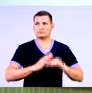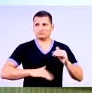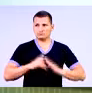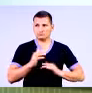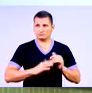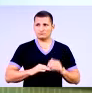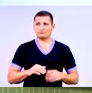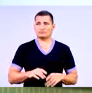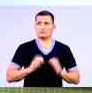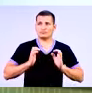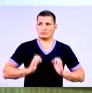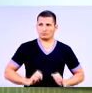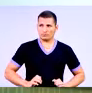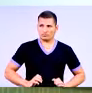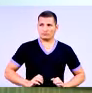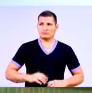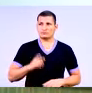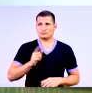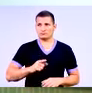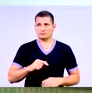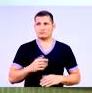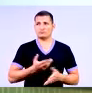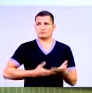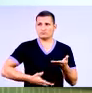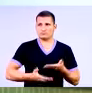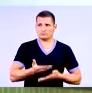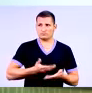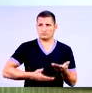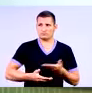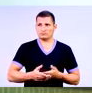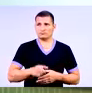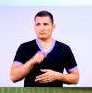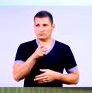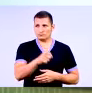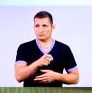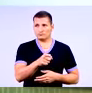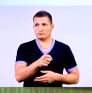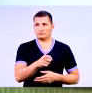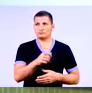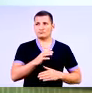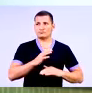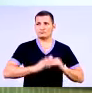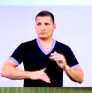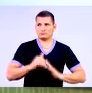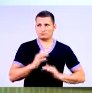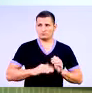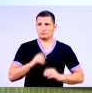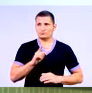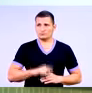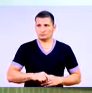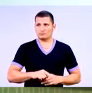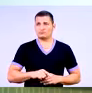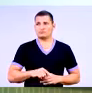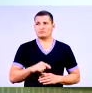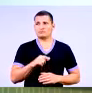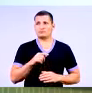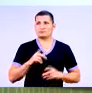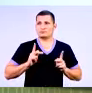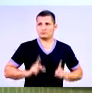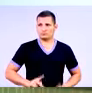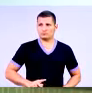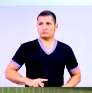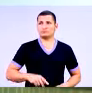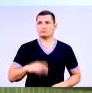ética profissional é a ética relacionada ao profissional, né? Então, é a conduta ética do